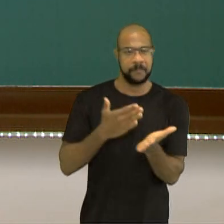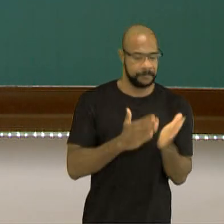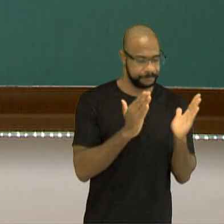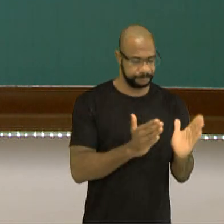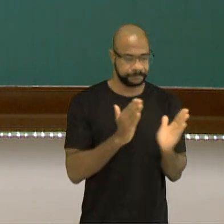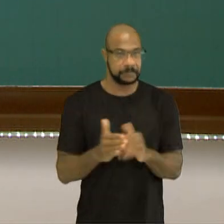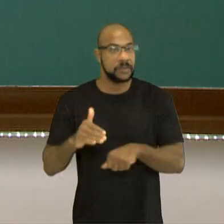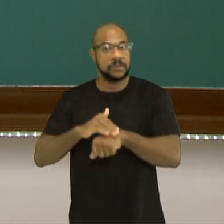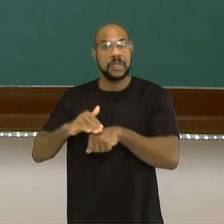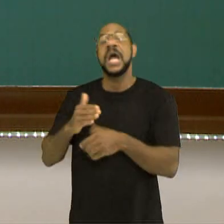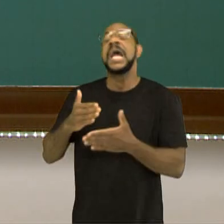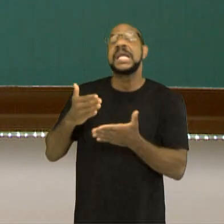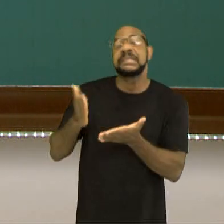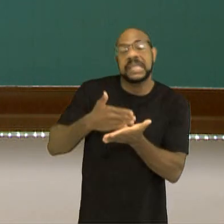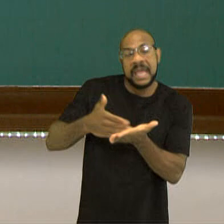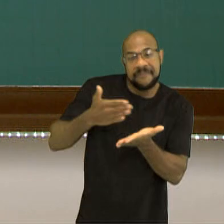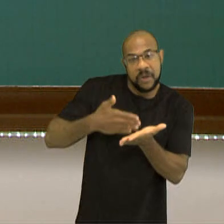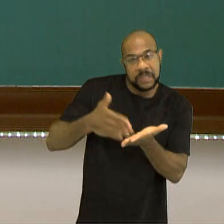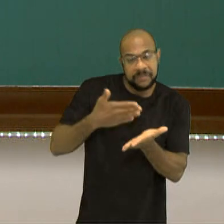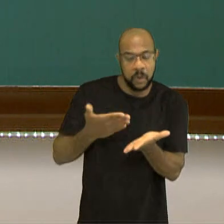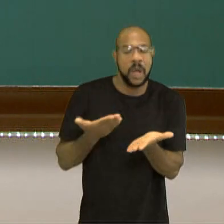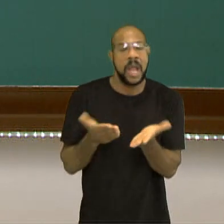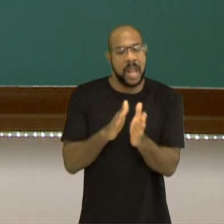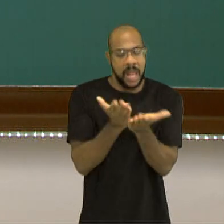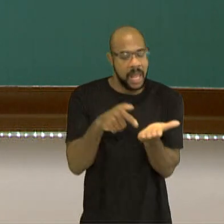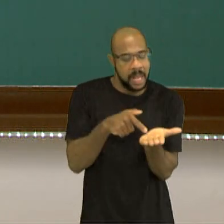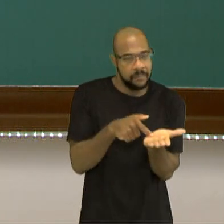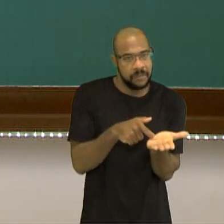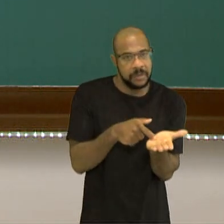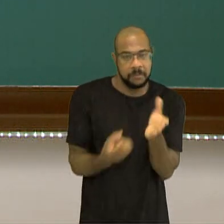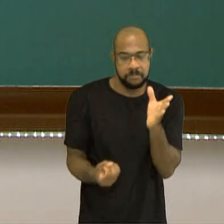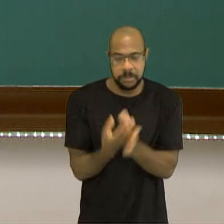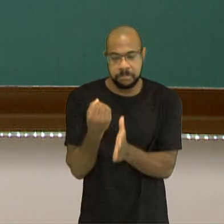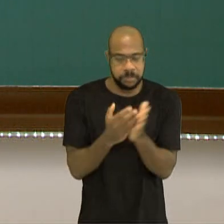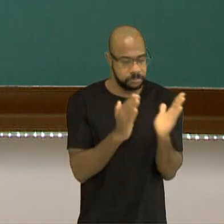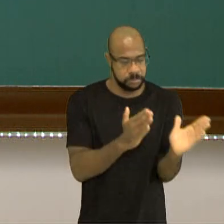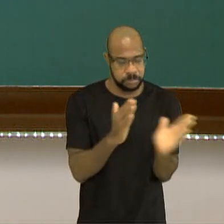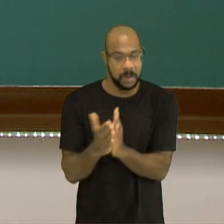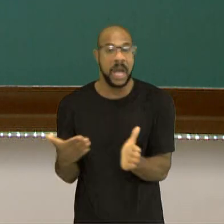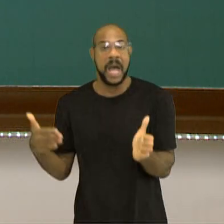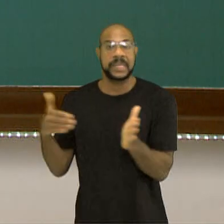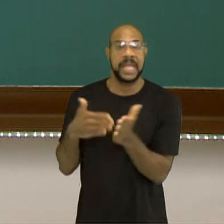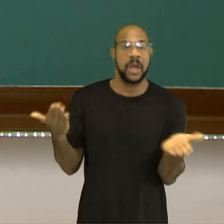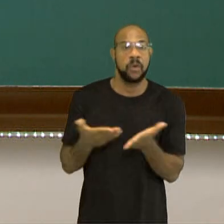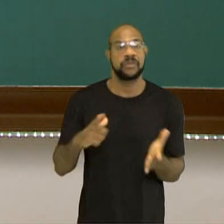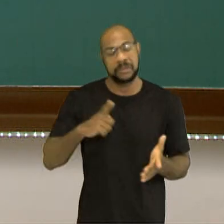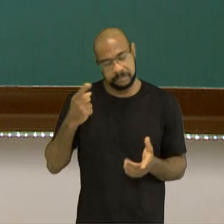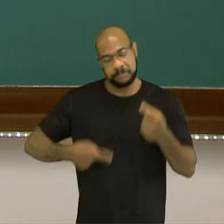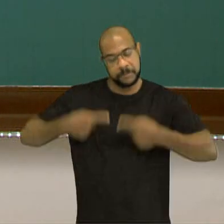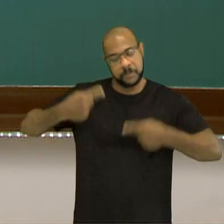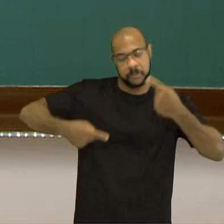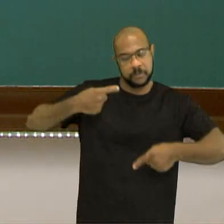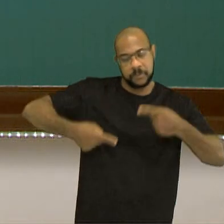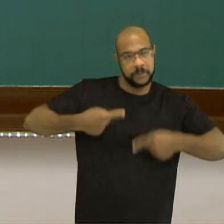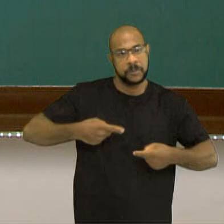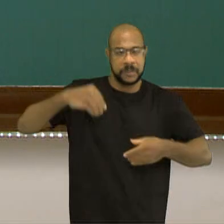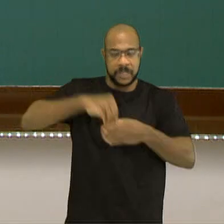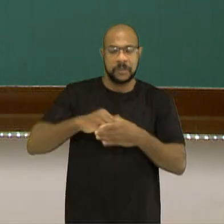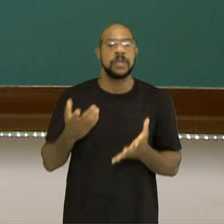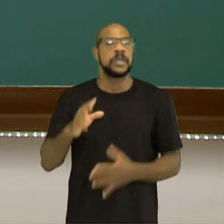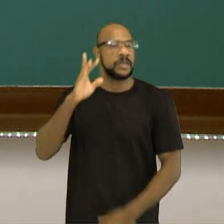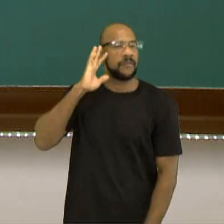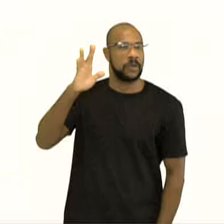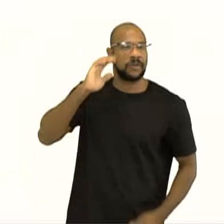muito significativos sobre questões que até hoje são discutidas em filosofia. Dentre as suas